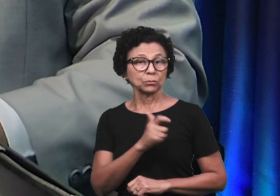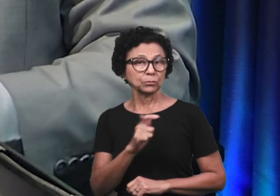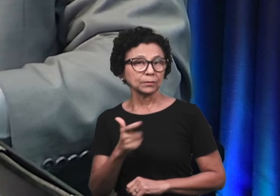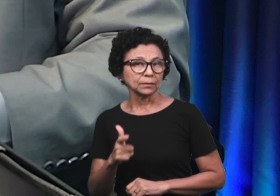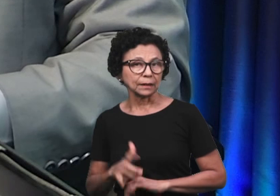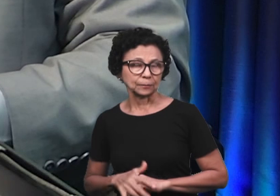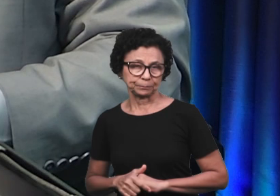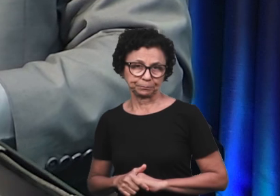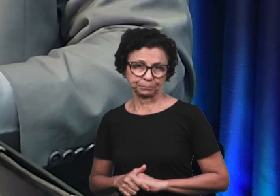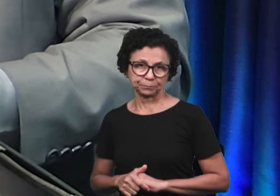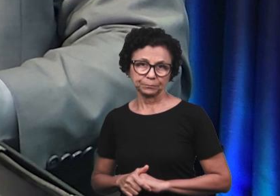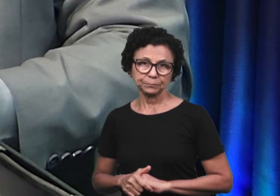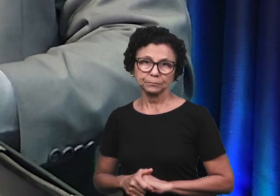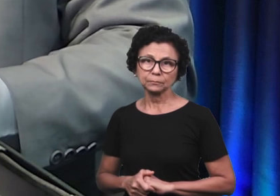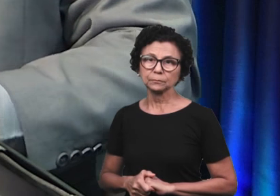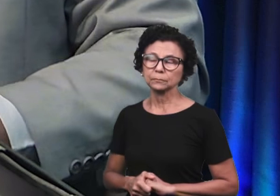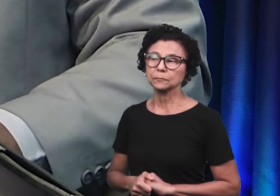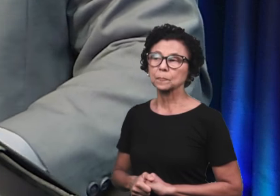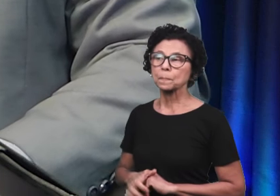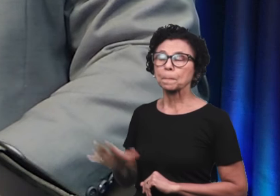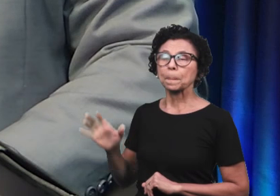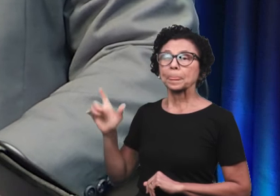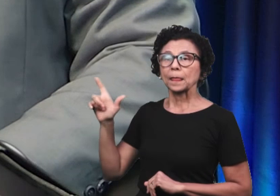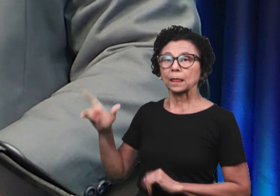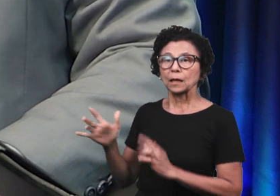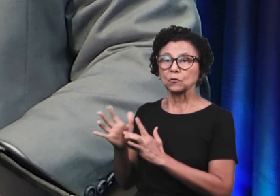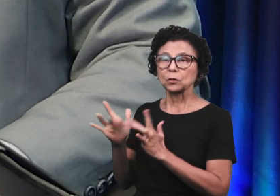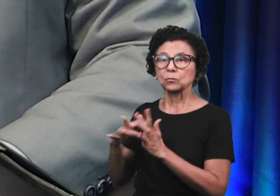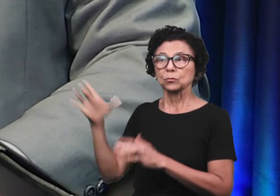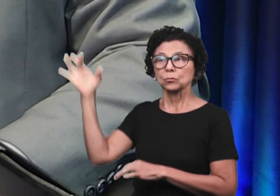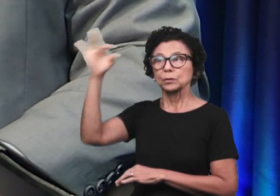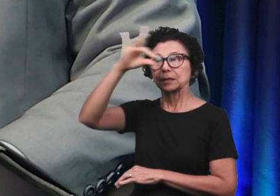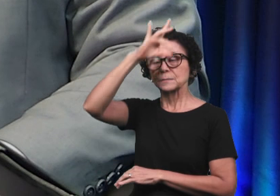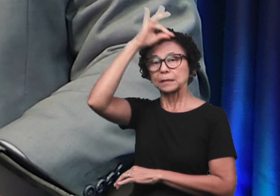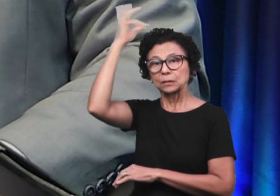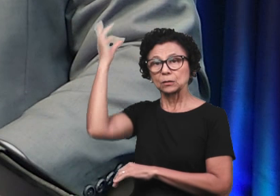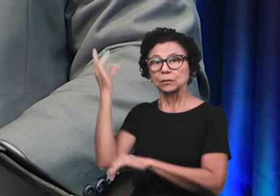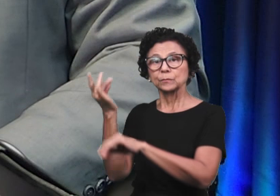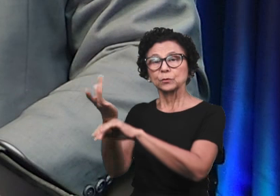Santo. Então, mostra ao homem que ele está vivo,